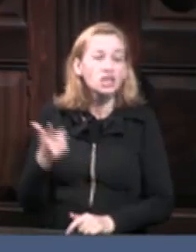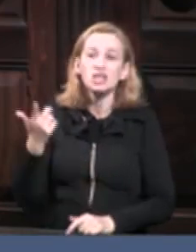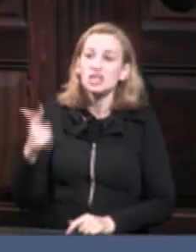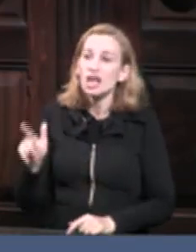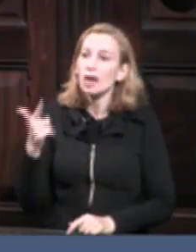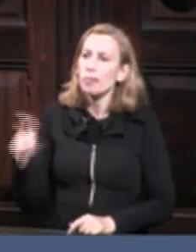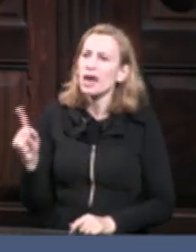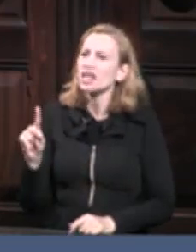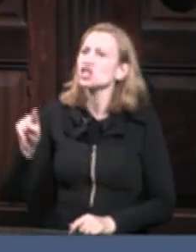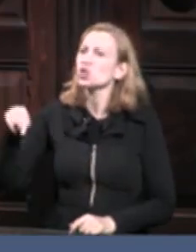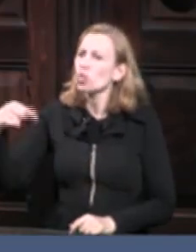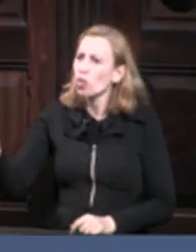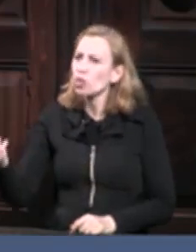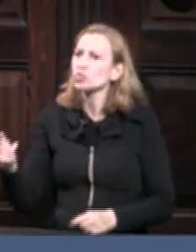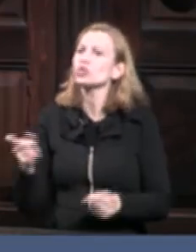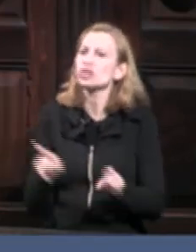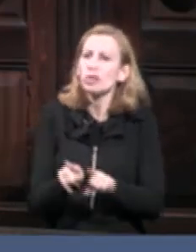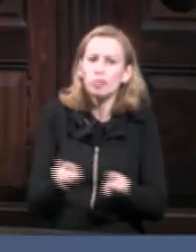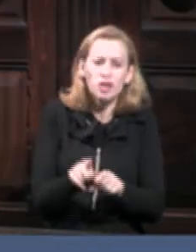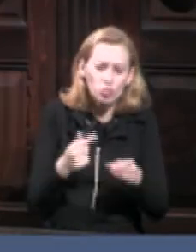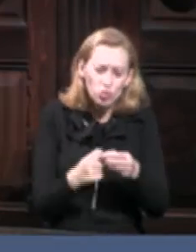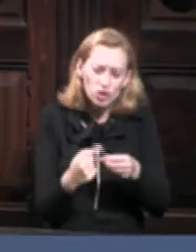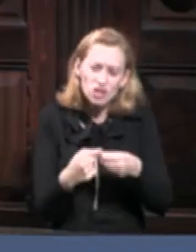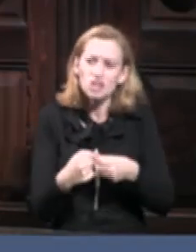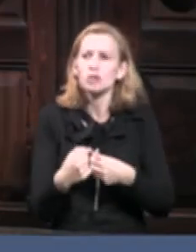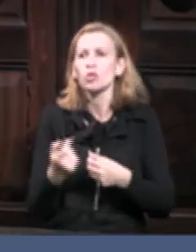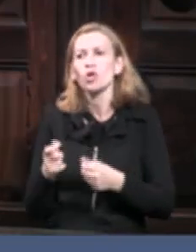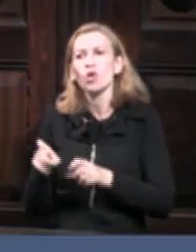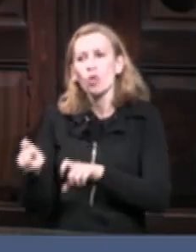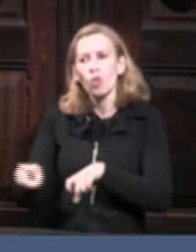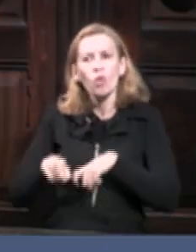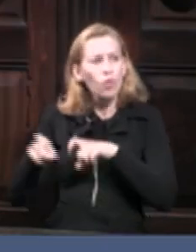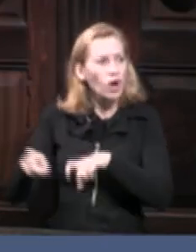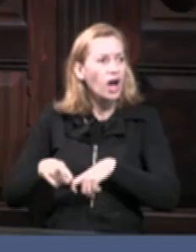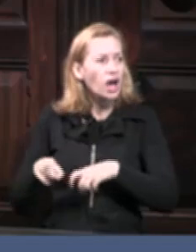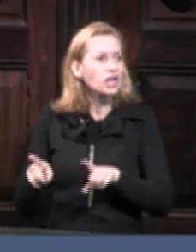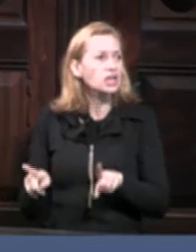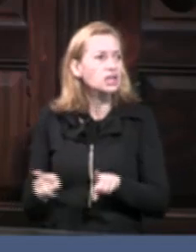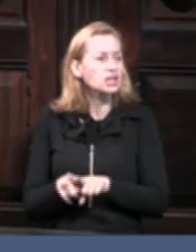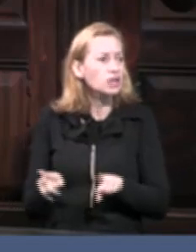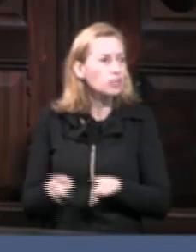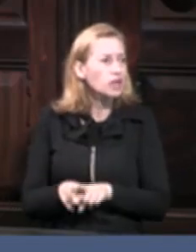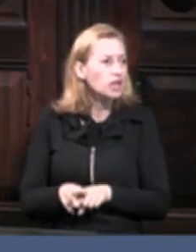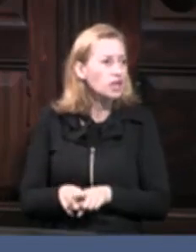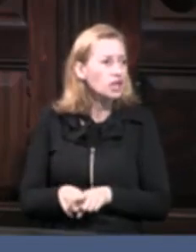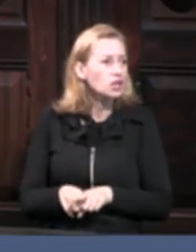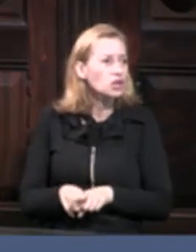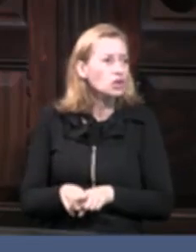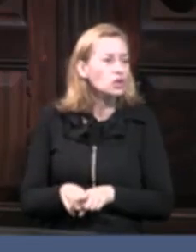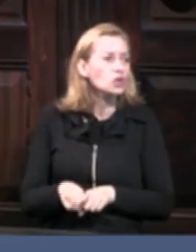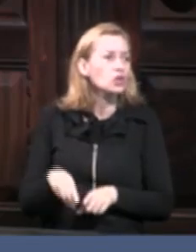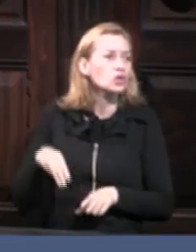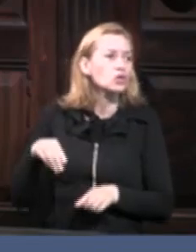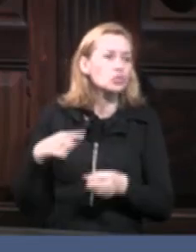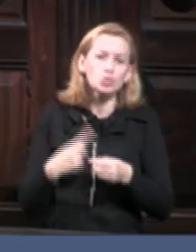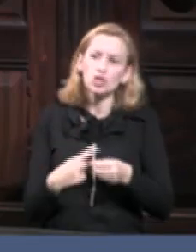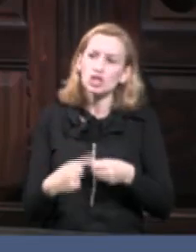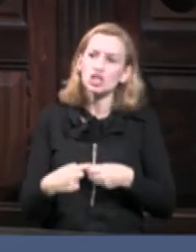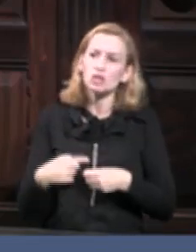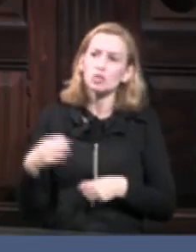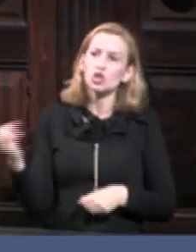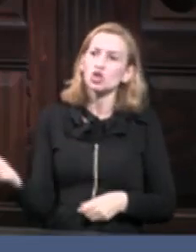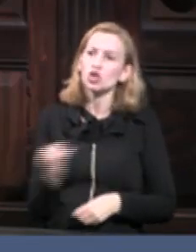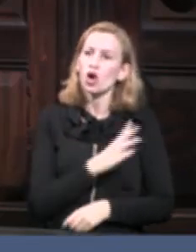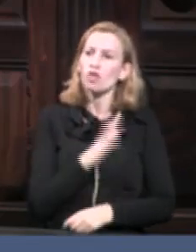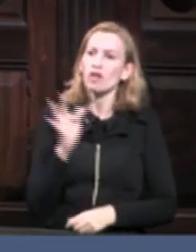dos municípios notadamente rurais e se repete também até na zona rural do município de Nova Friburgo, especialmente